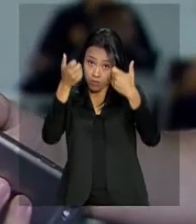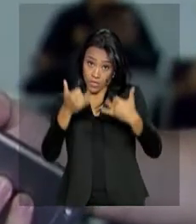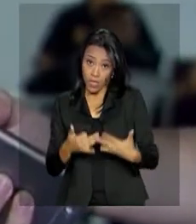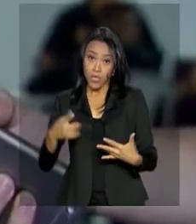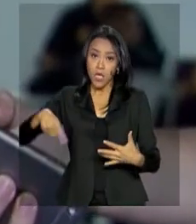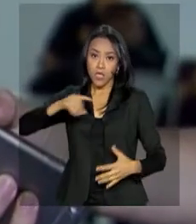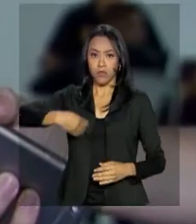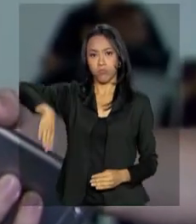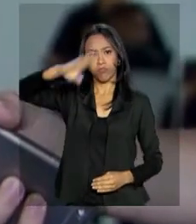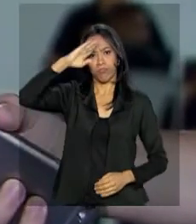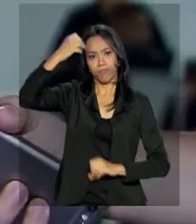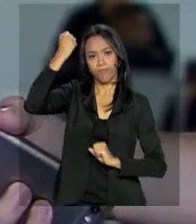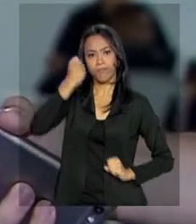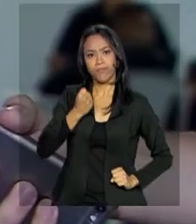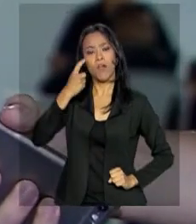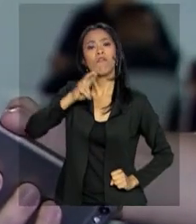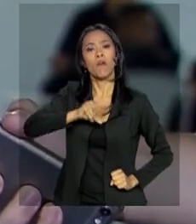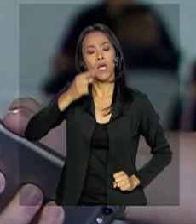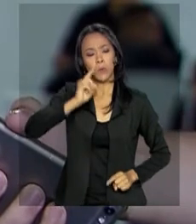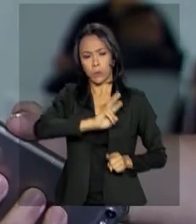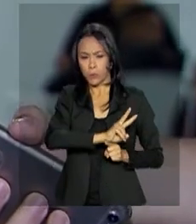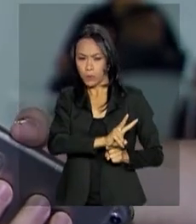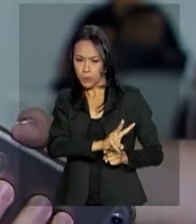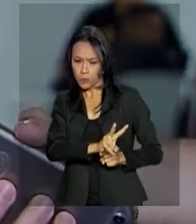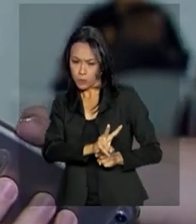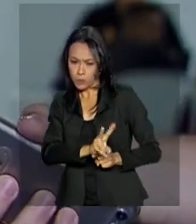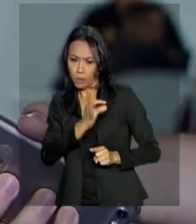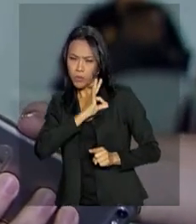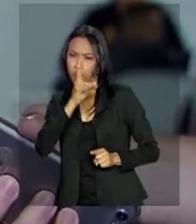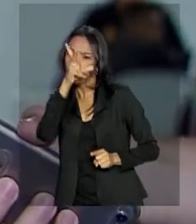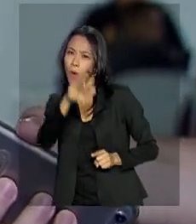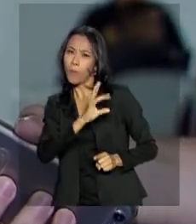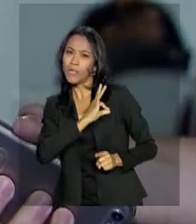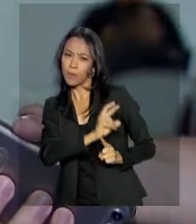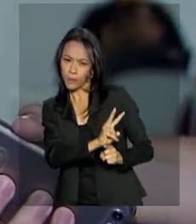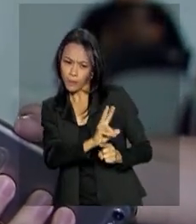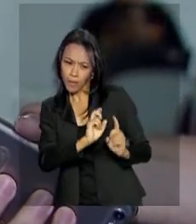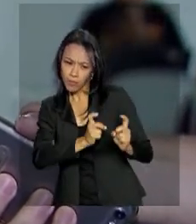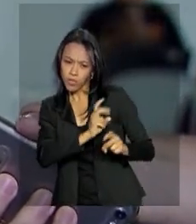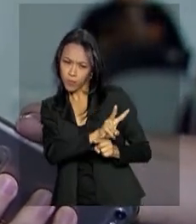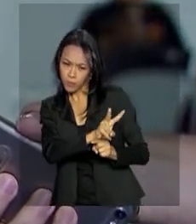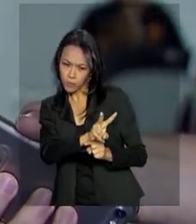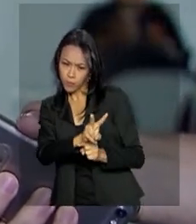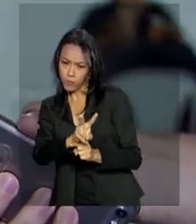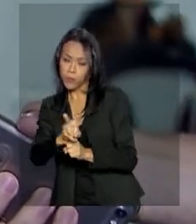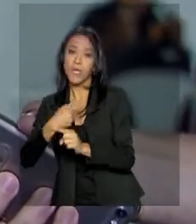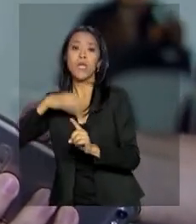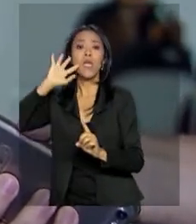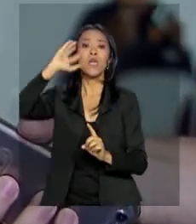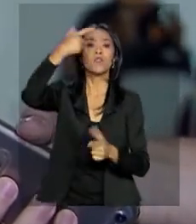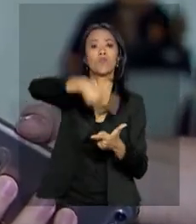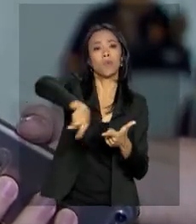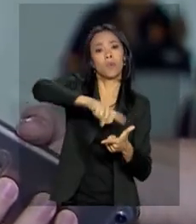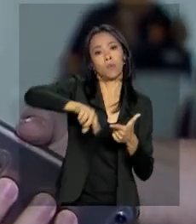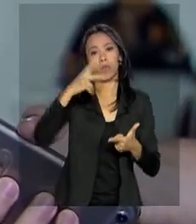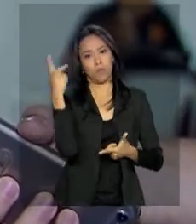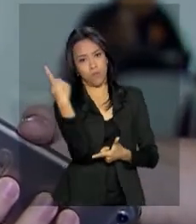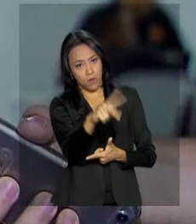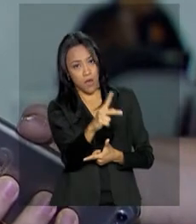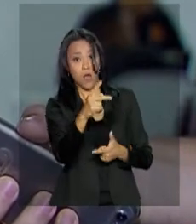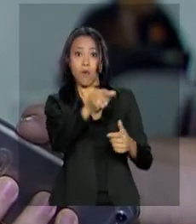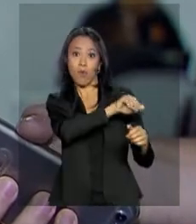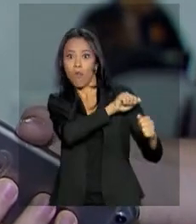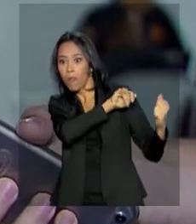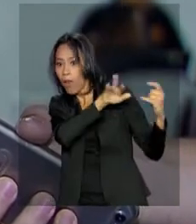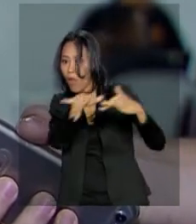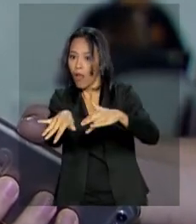a toda a triagem, fazer um trabalho de polícia administrativa para facilitar e resolver o problema do fluxo